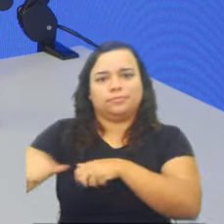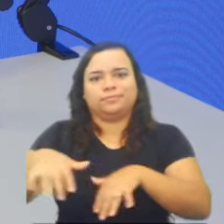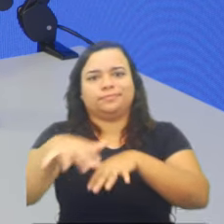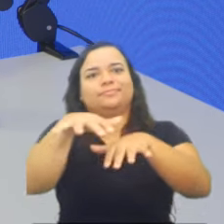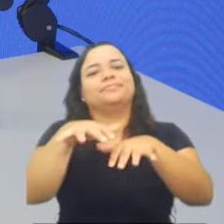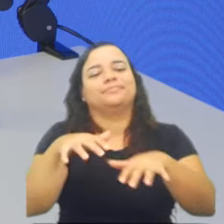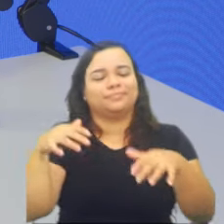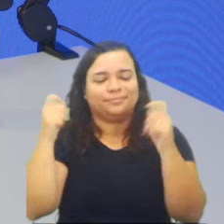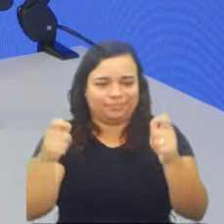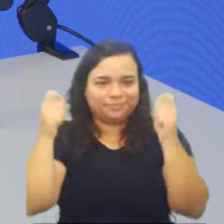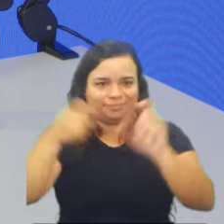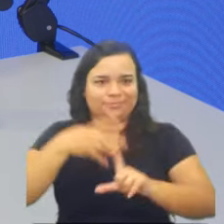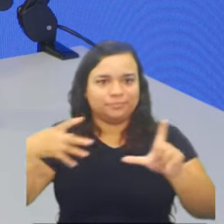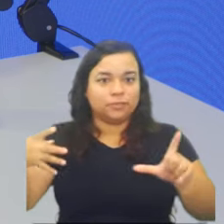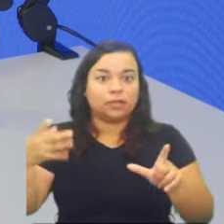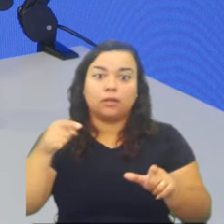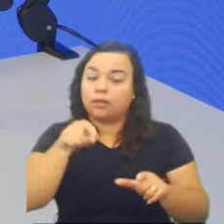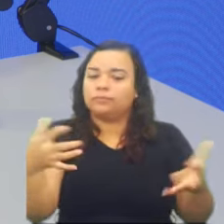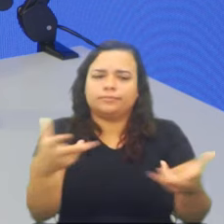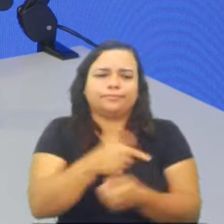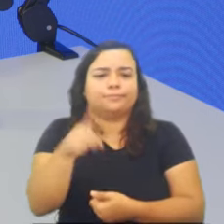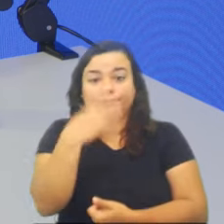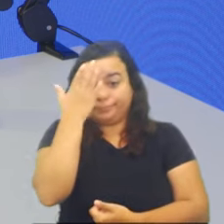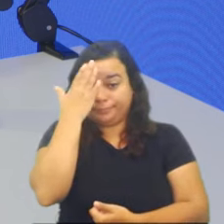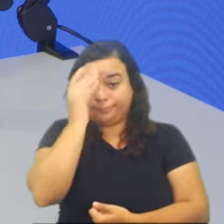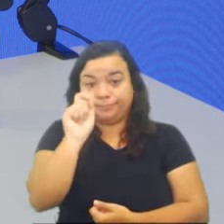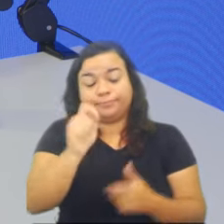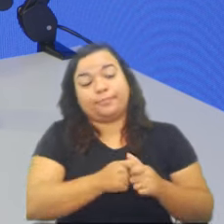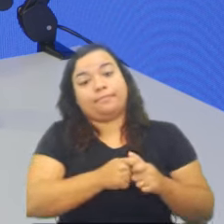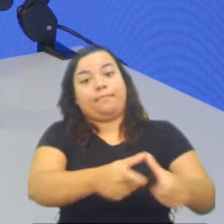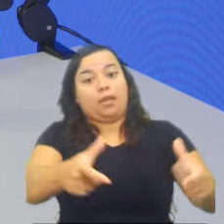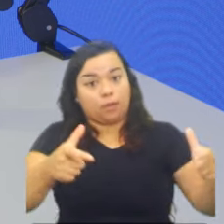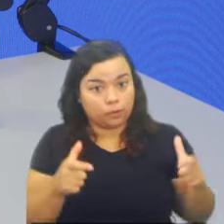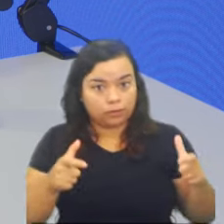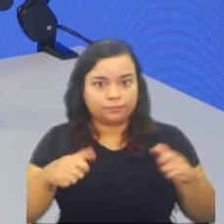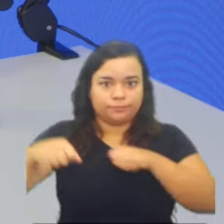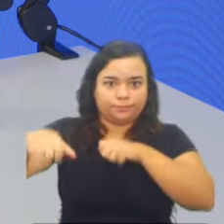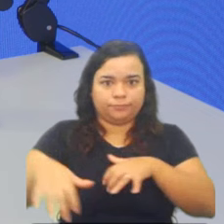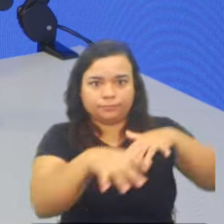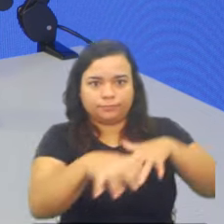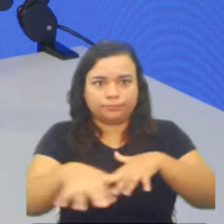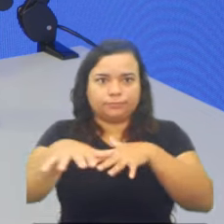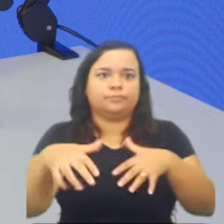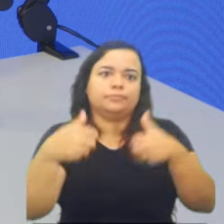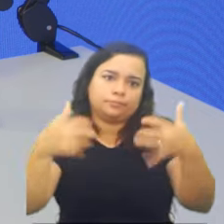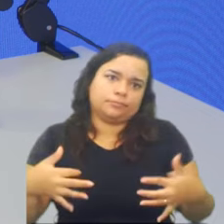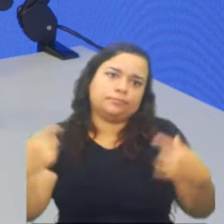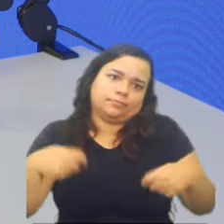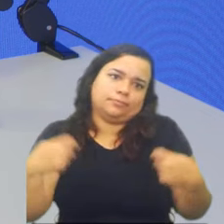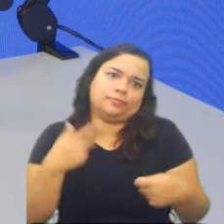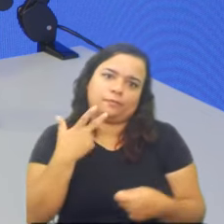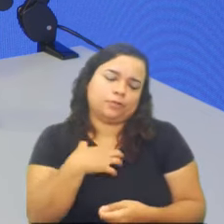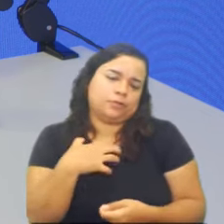isso foi Foi incrível porque a gente sabe que muitos eh a maioria das paradas eh é assim